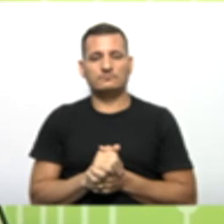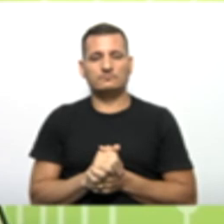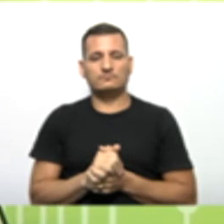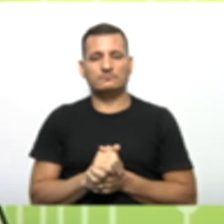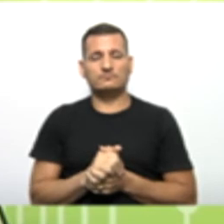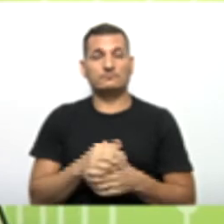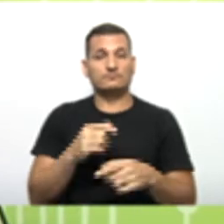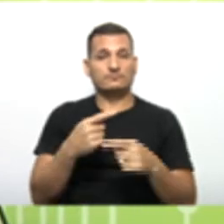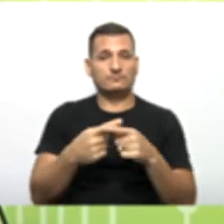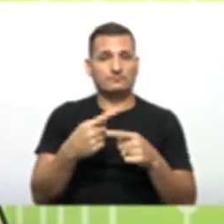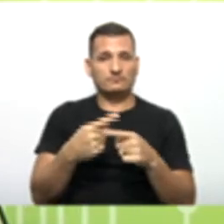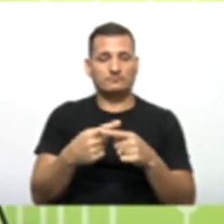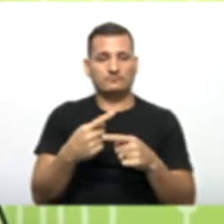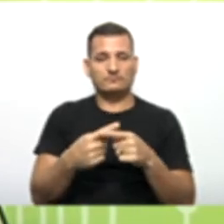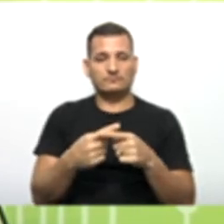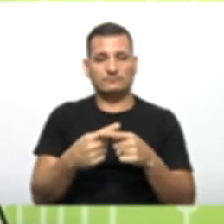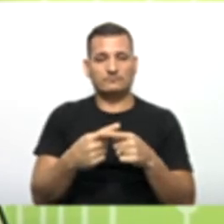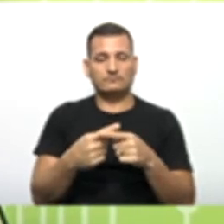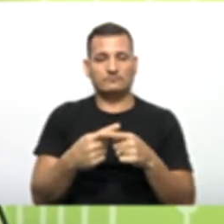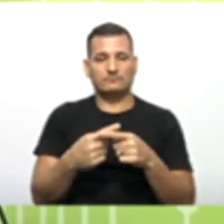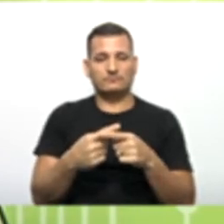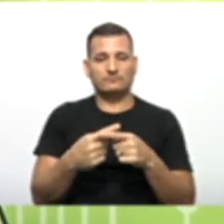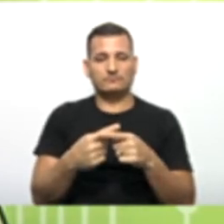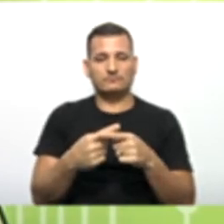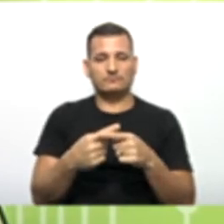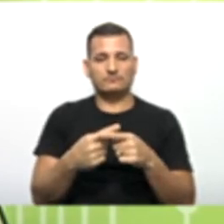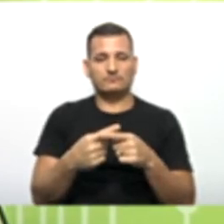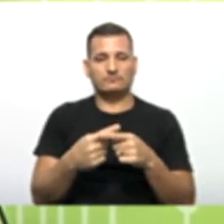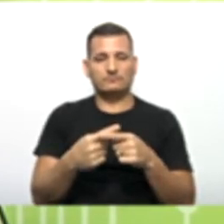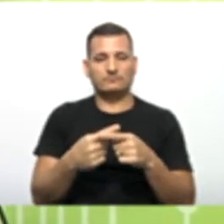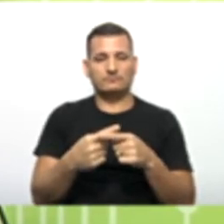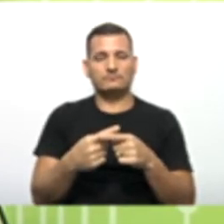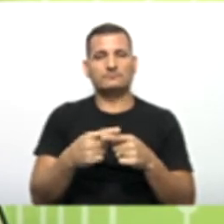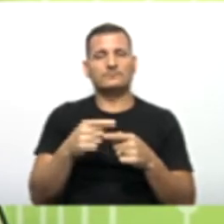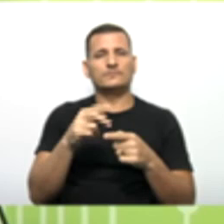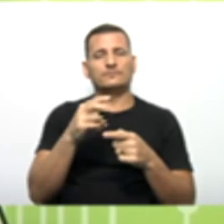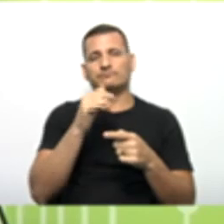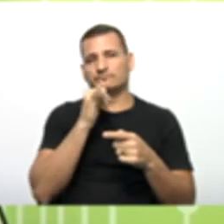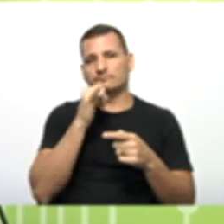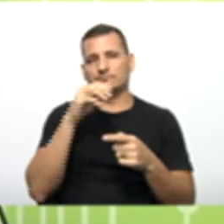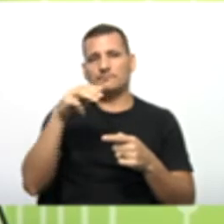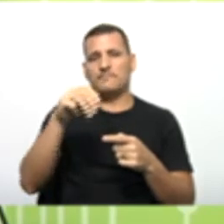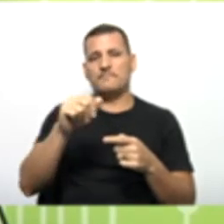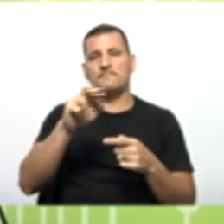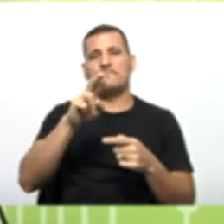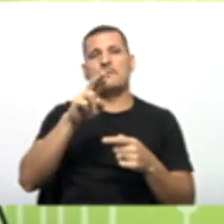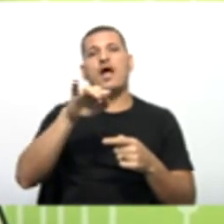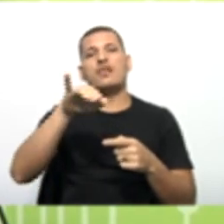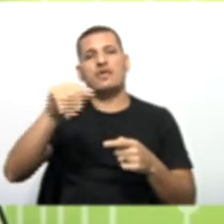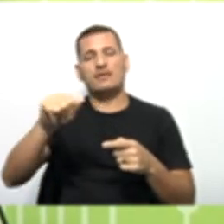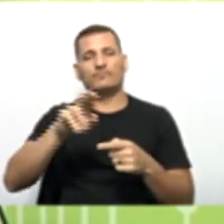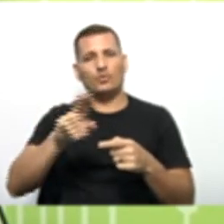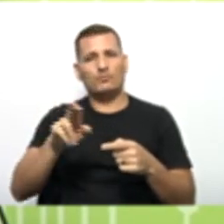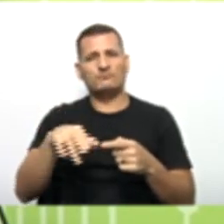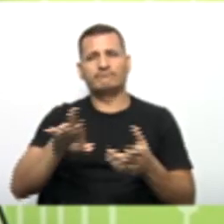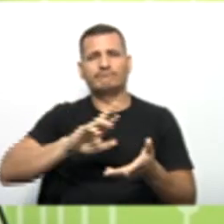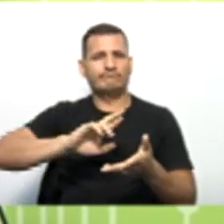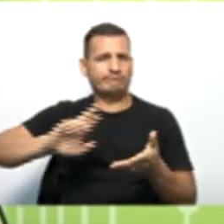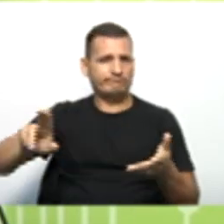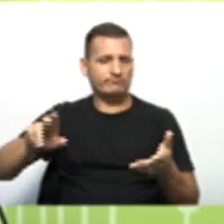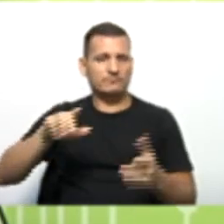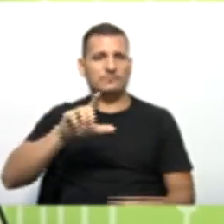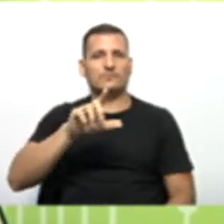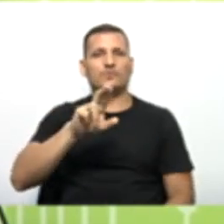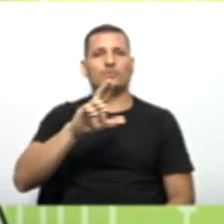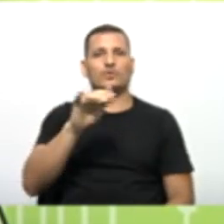porque os nomes quantas marias você conhece quantos lucas você conhece quantos